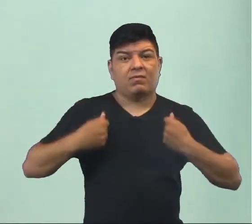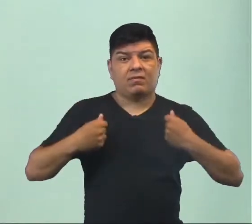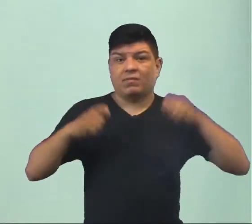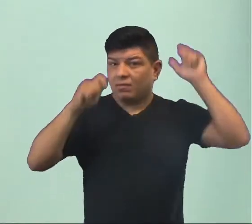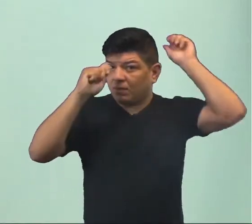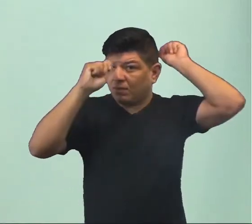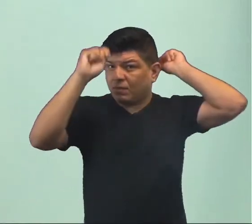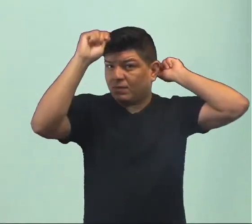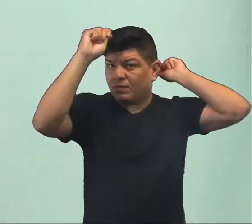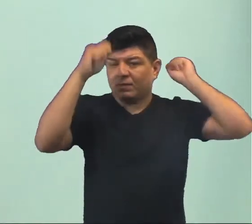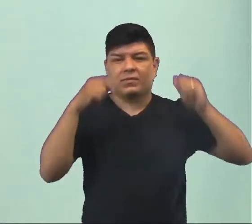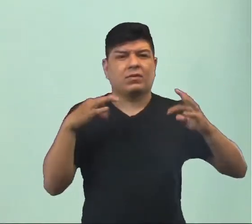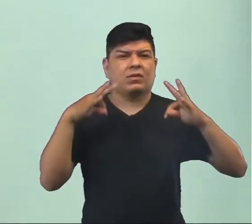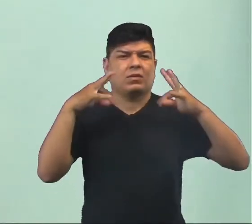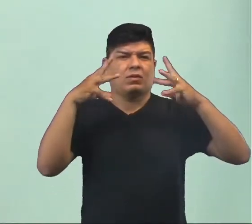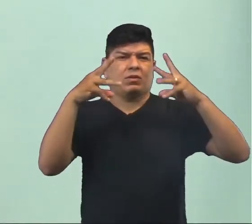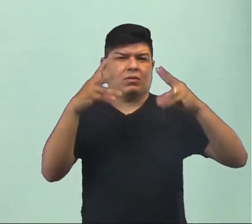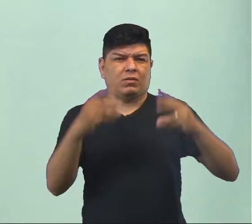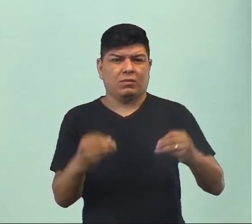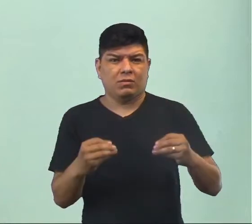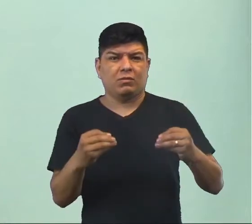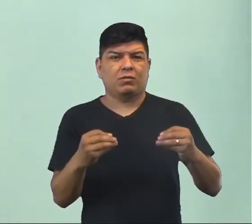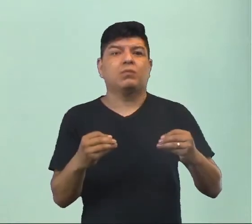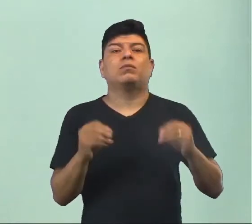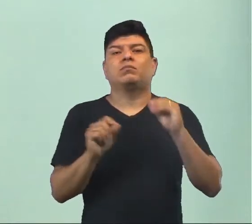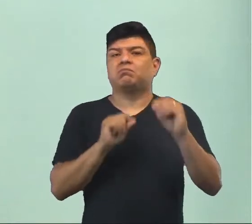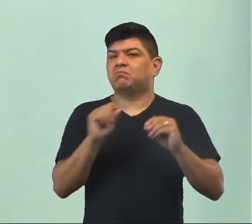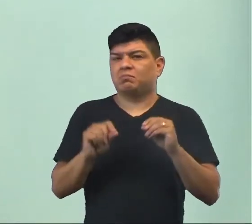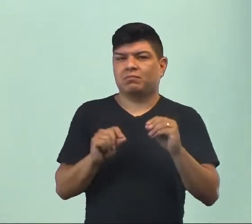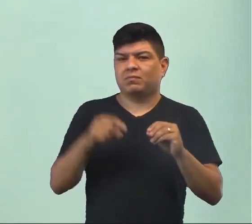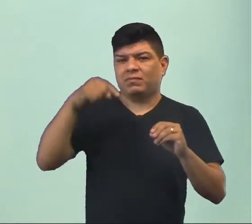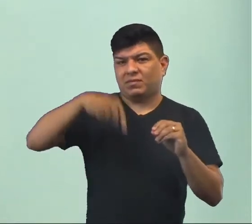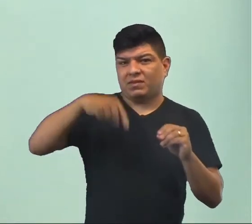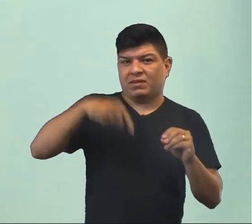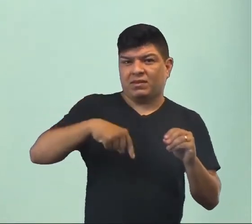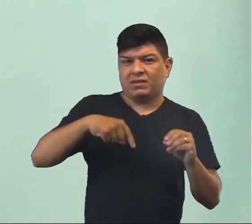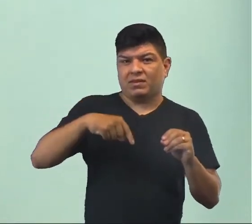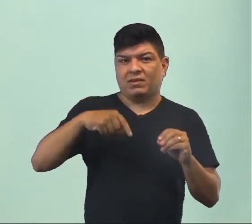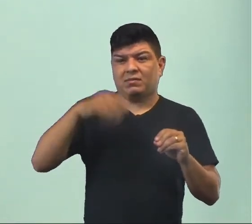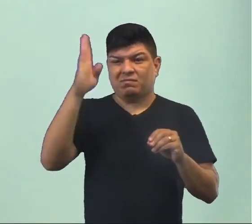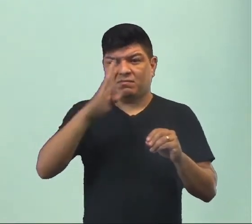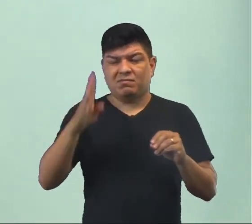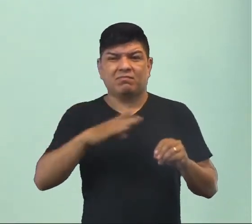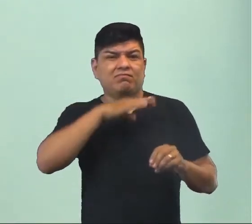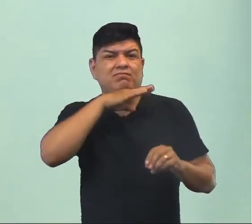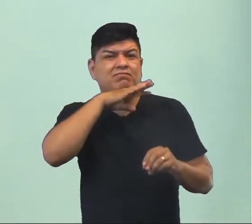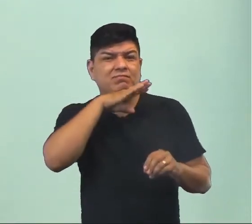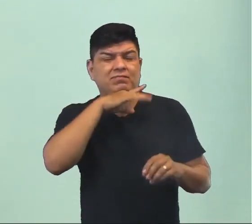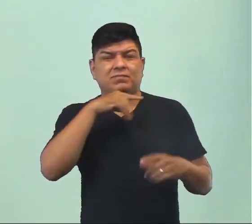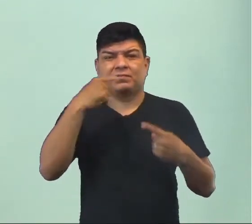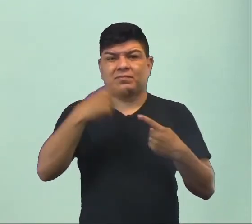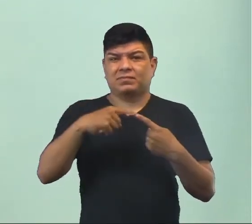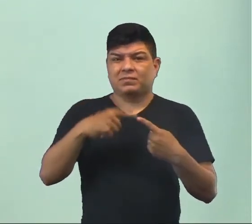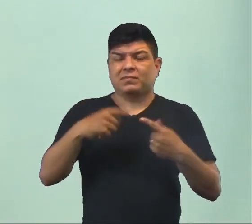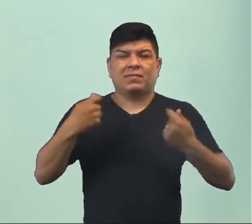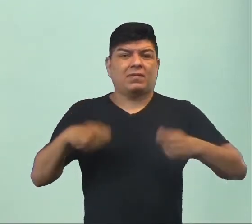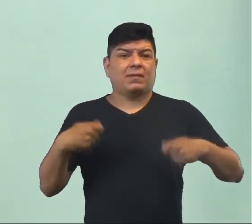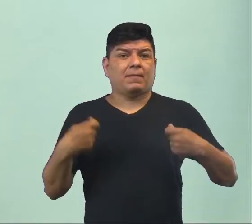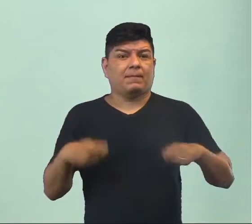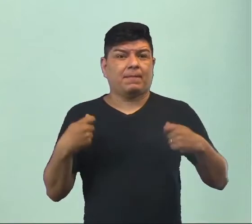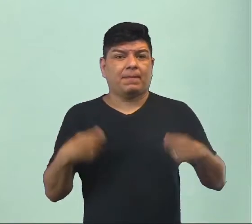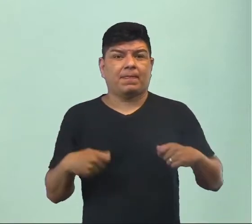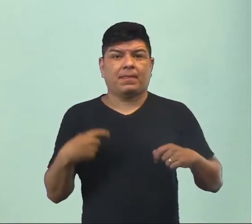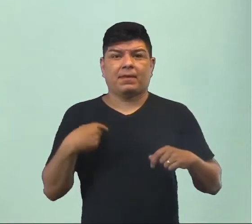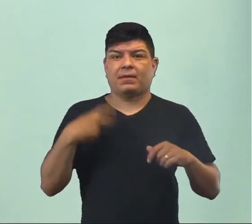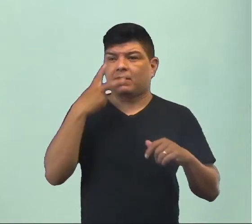Toda essa indumentária extremamente inadequada para o clima brasileiro. Por quê? Porque precisava-se, né,